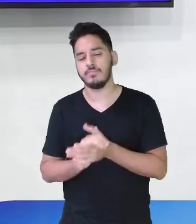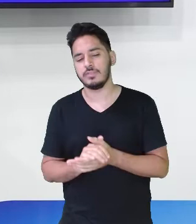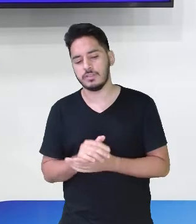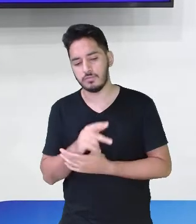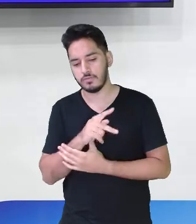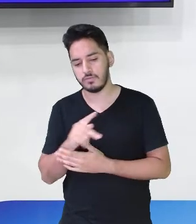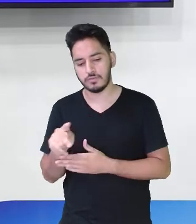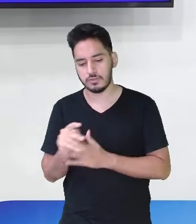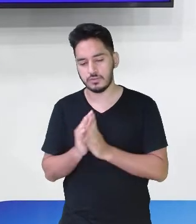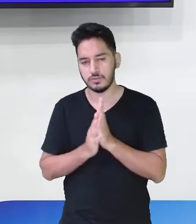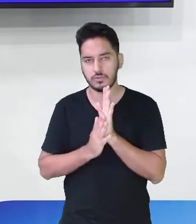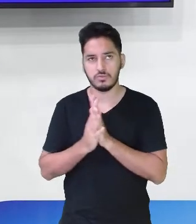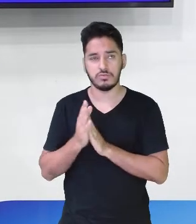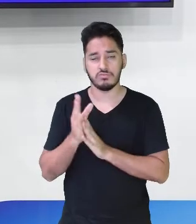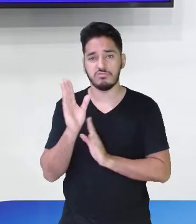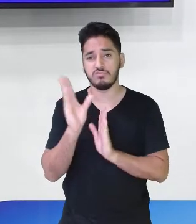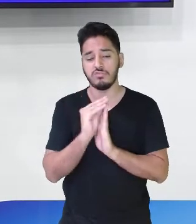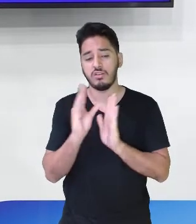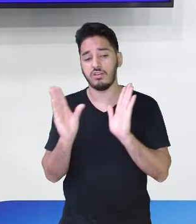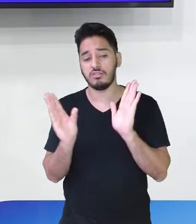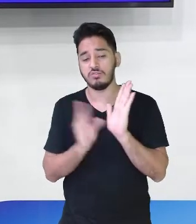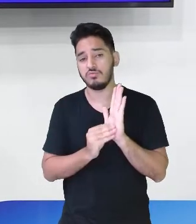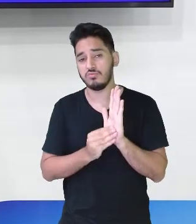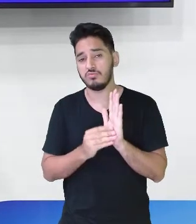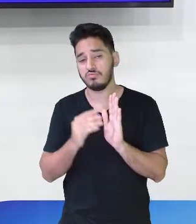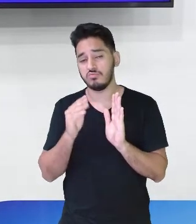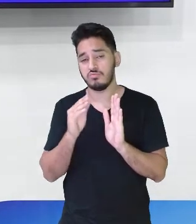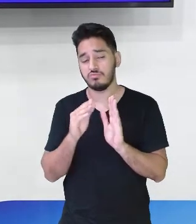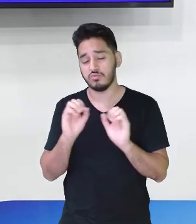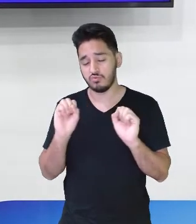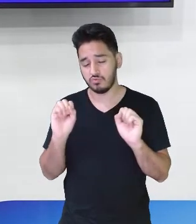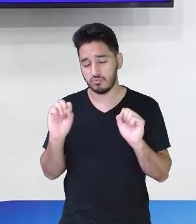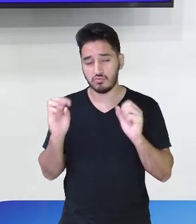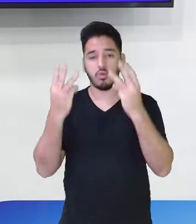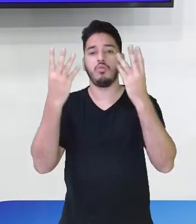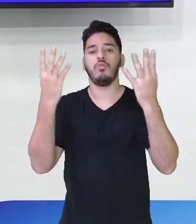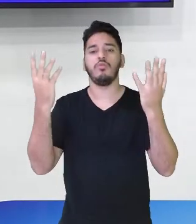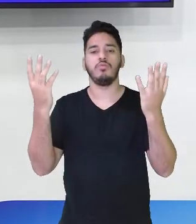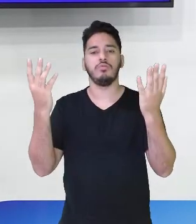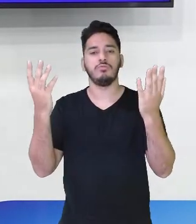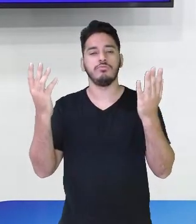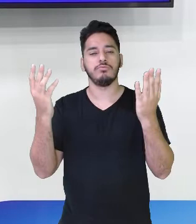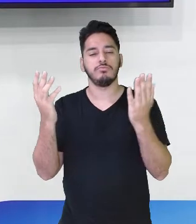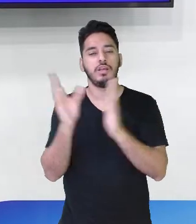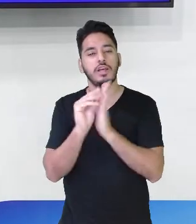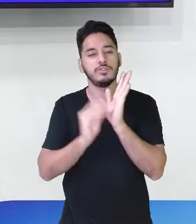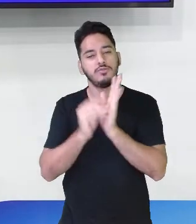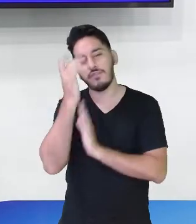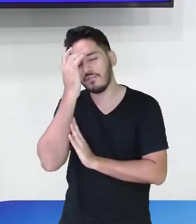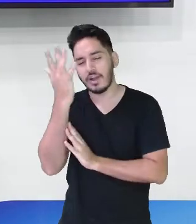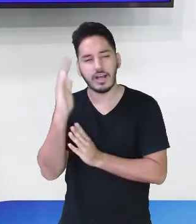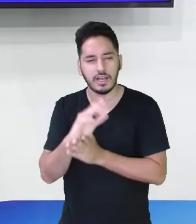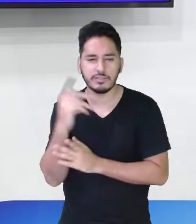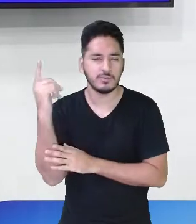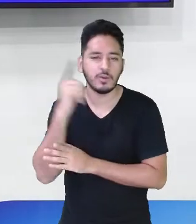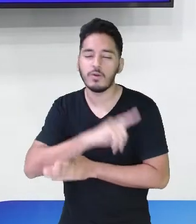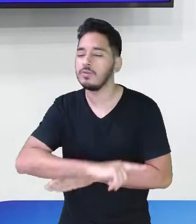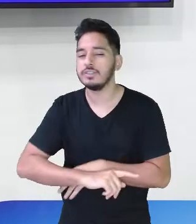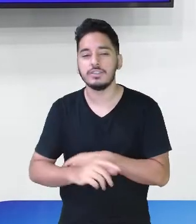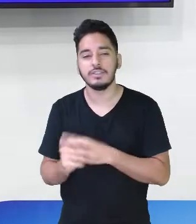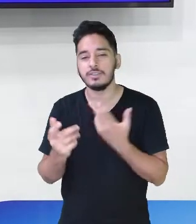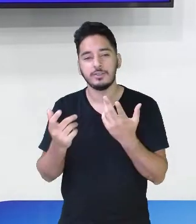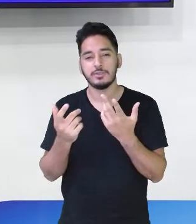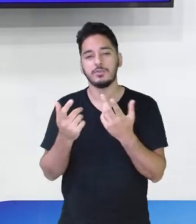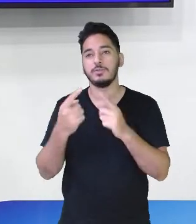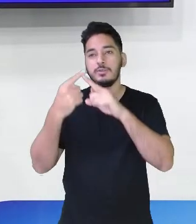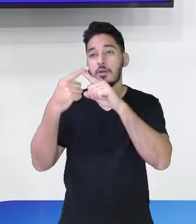professora, esse assunto é show, assunto fácil. Eu consigo sempre resolver